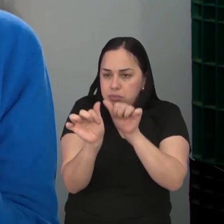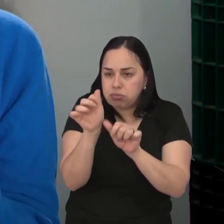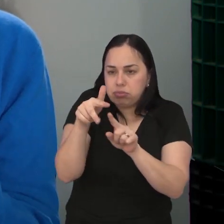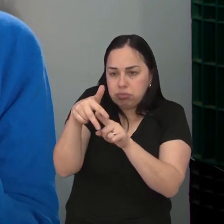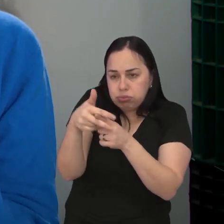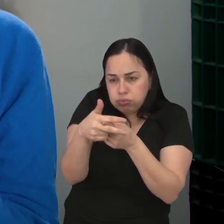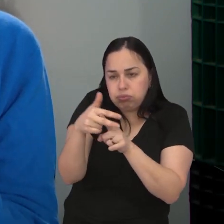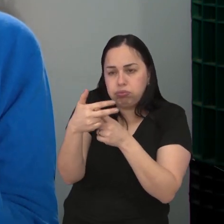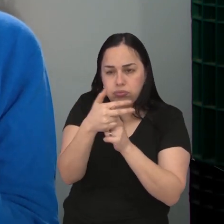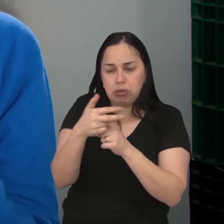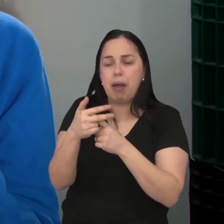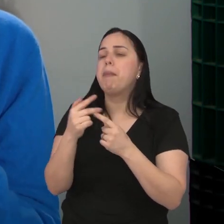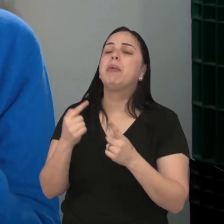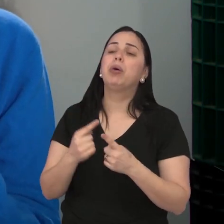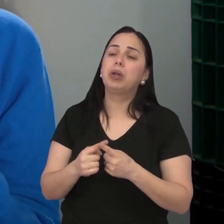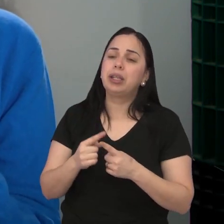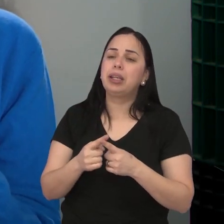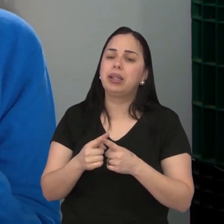restauradas, mas por que isso?